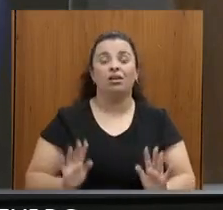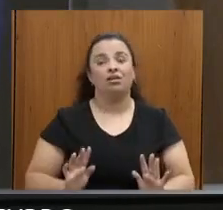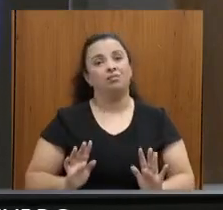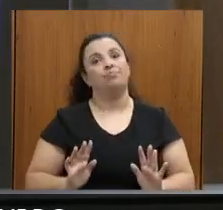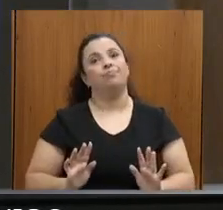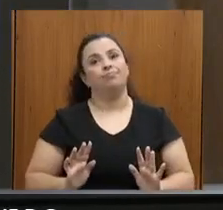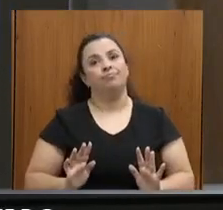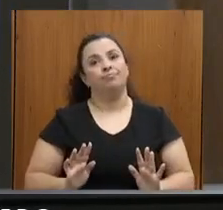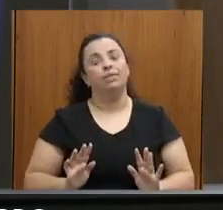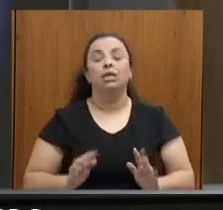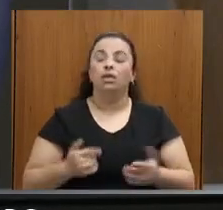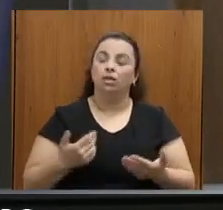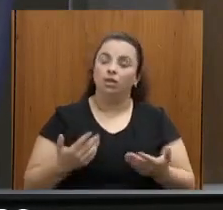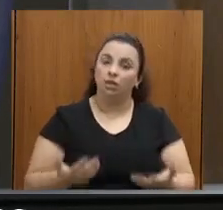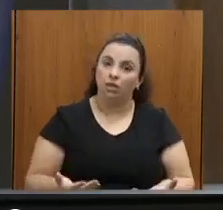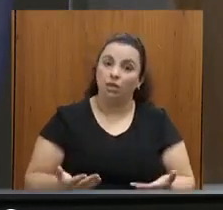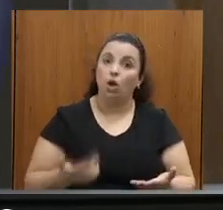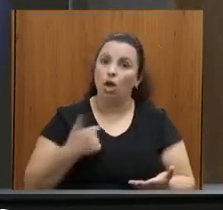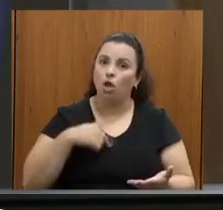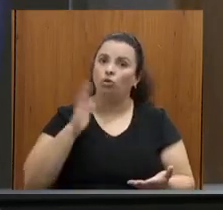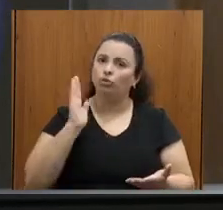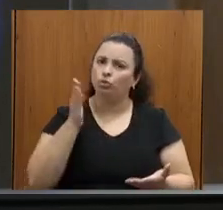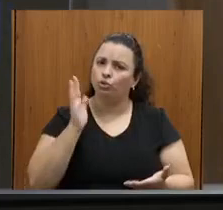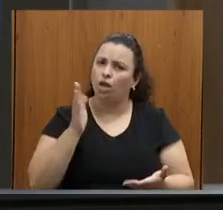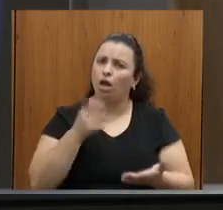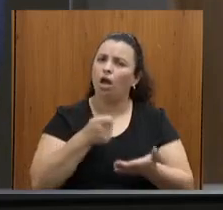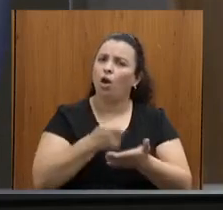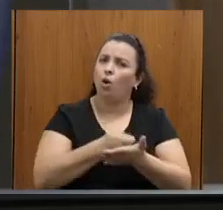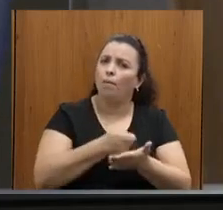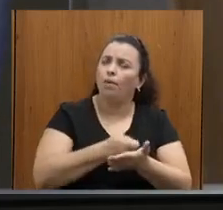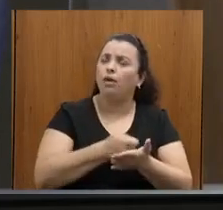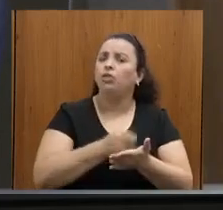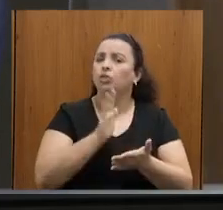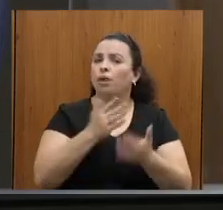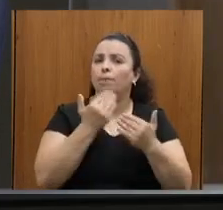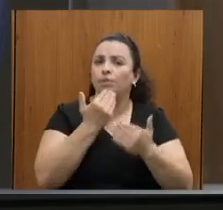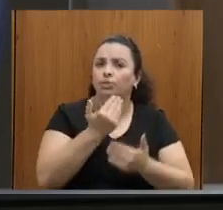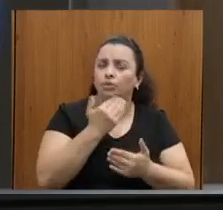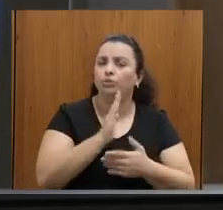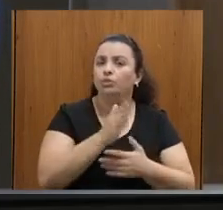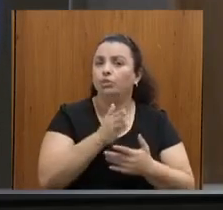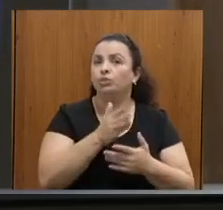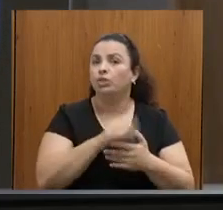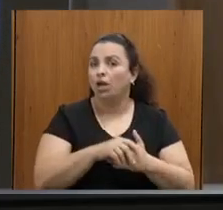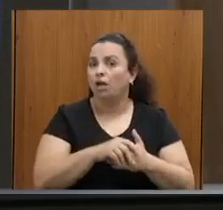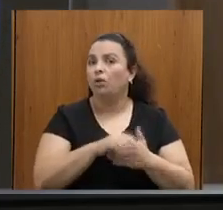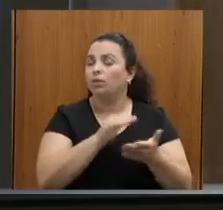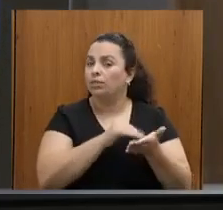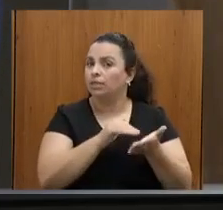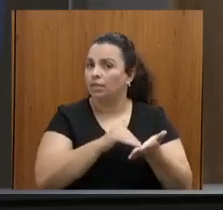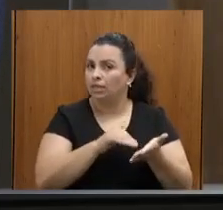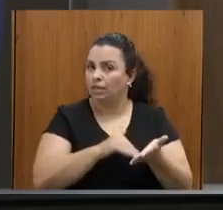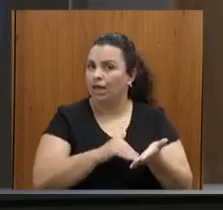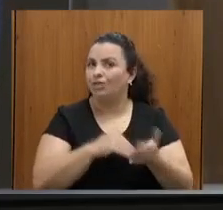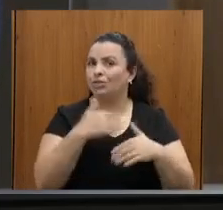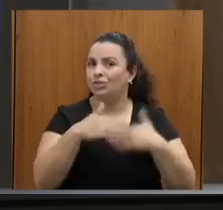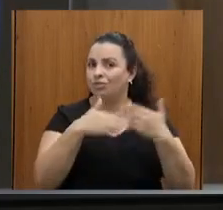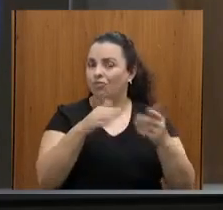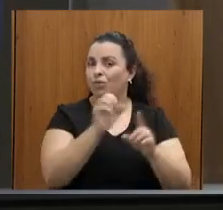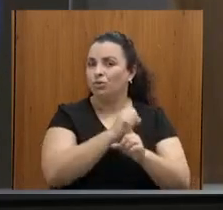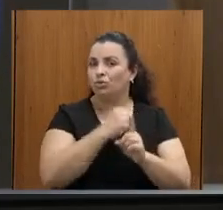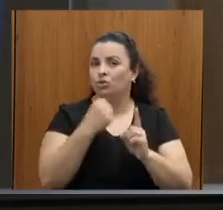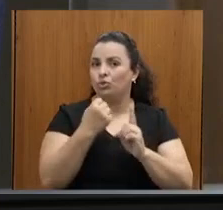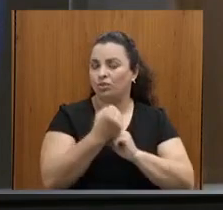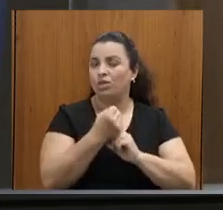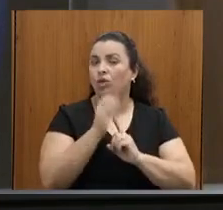é interessante, porque eu cobrei isso, falei isso aqui com a nossa secretária do desenvolvimento social,